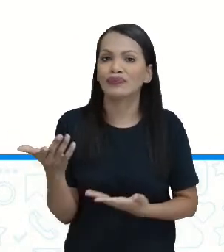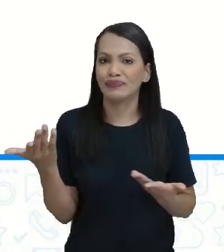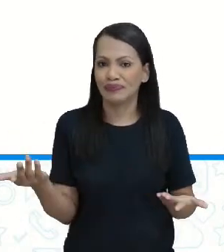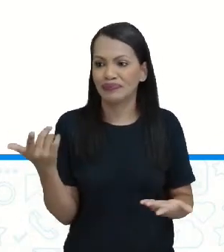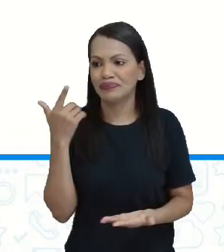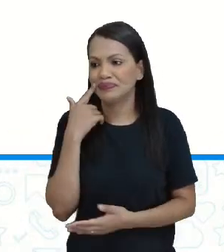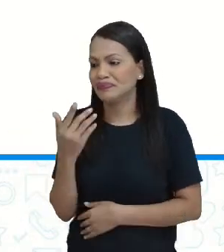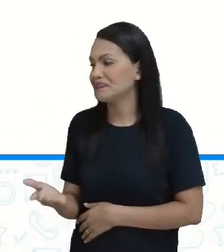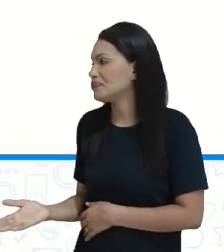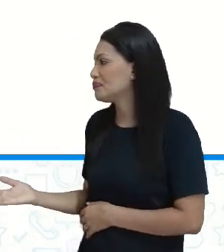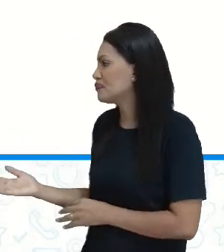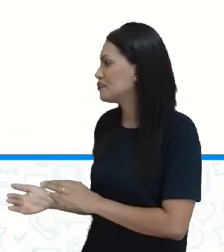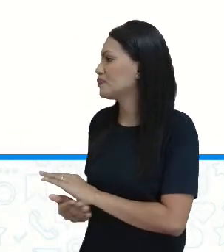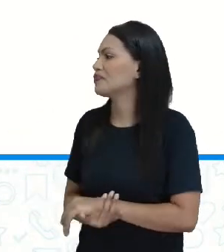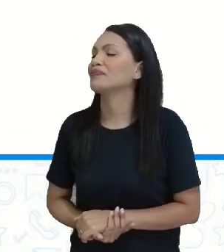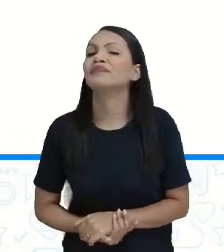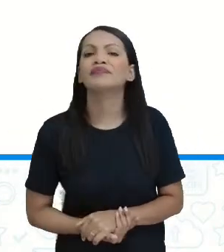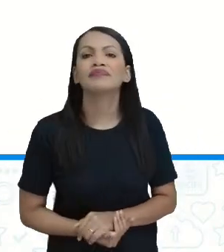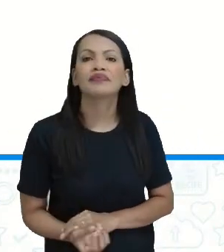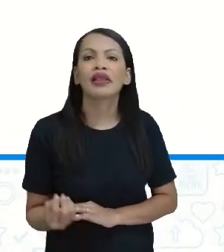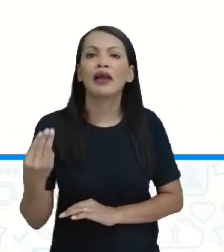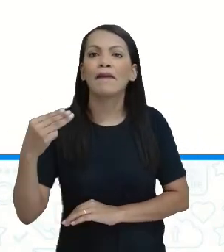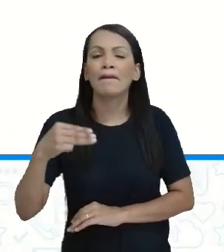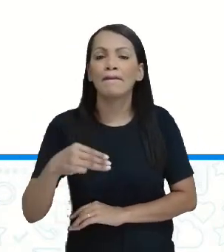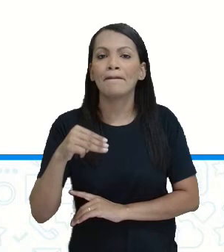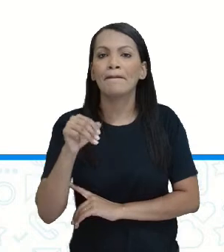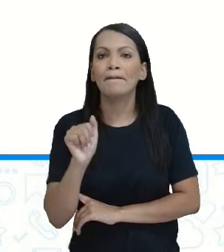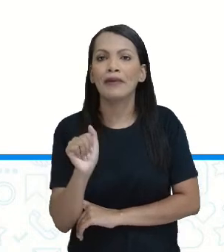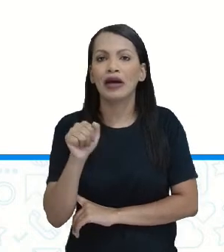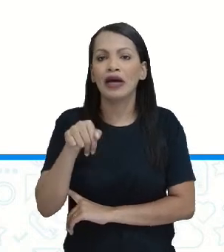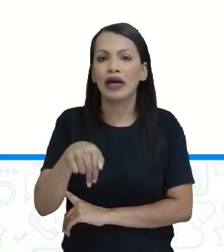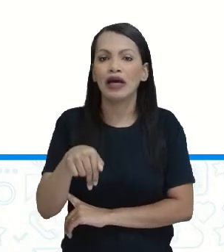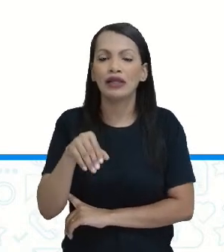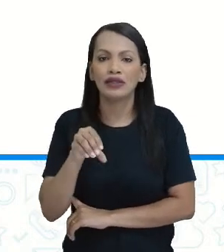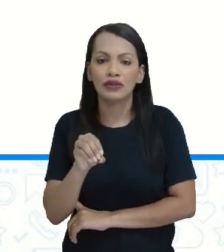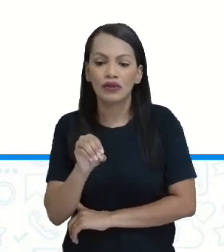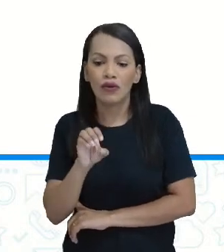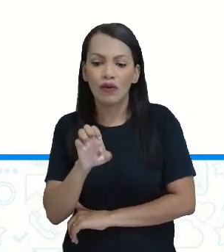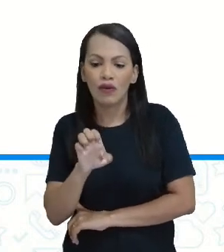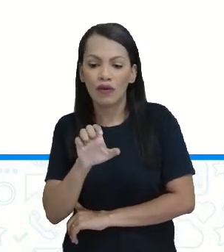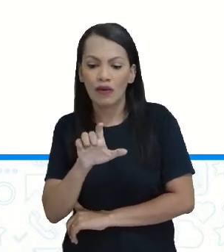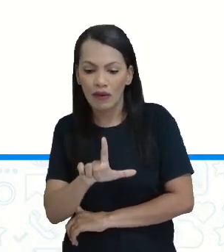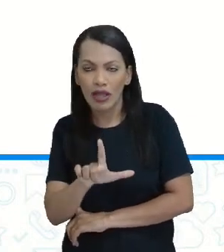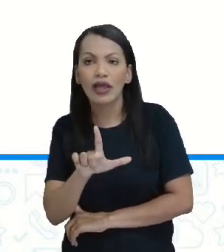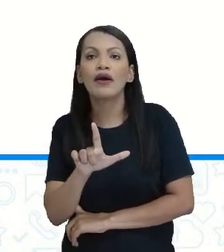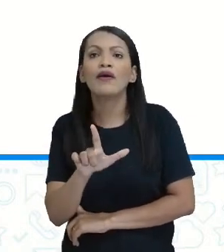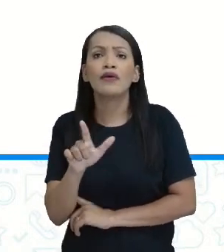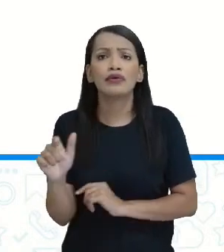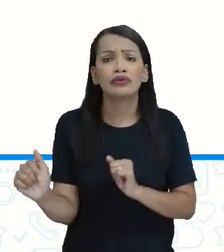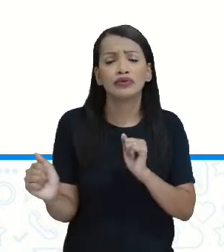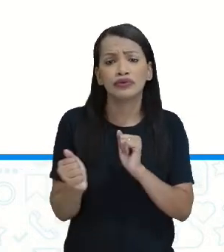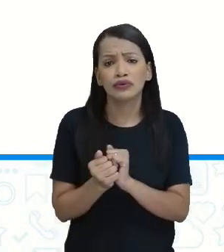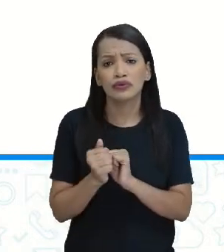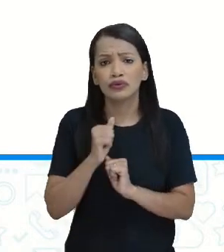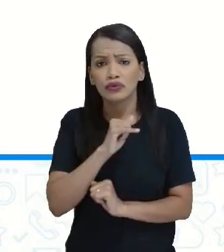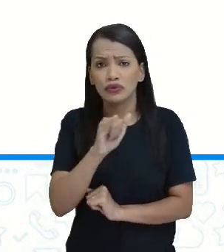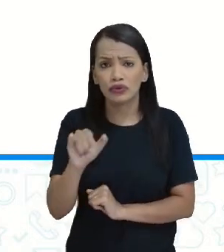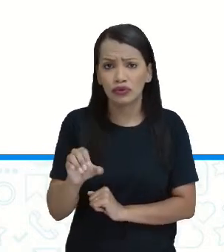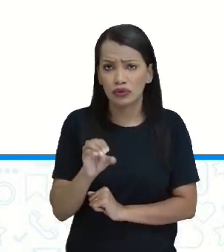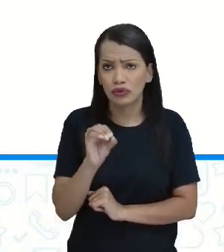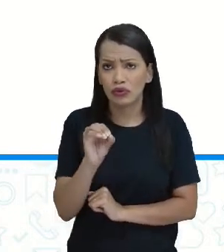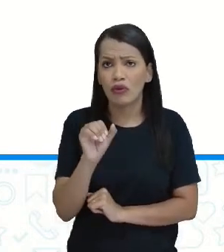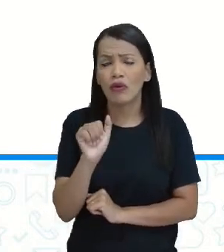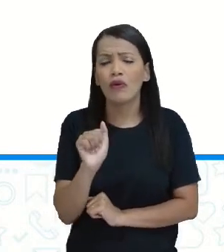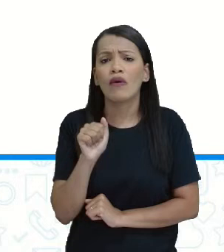Manuel e Joaquim, tá? Então, Manuel e Joaquim estão juntando